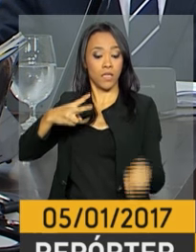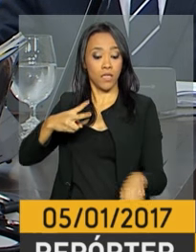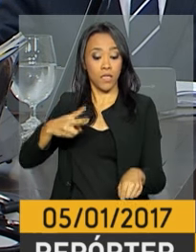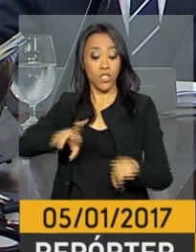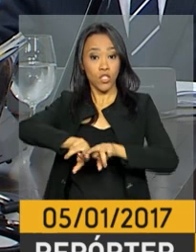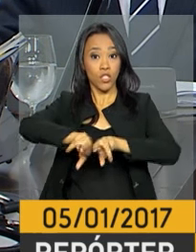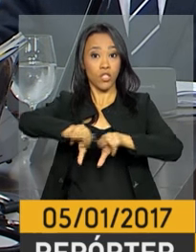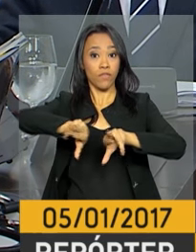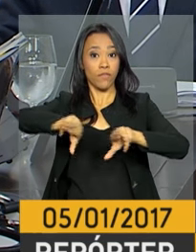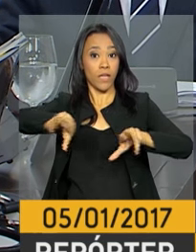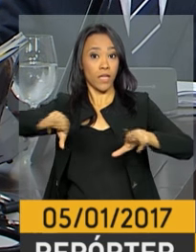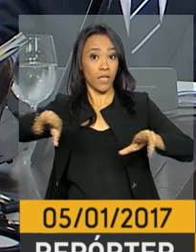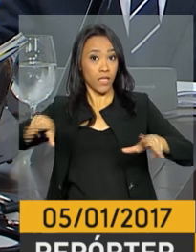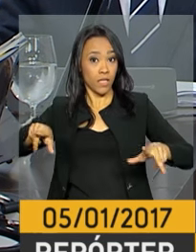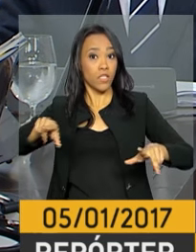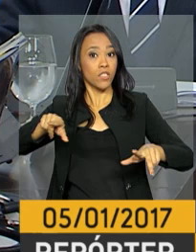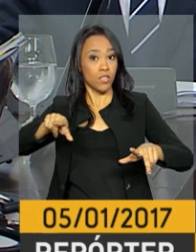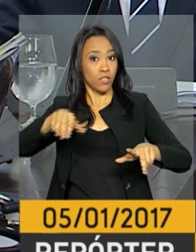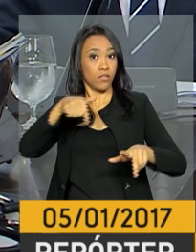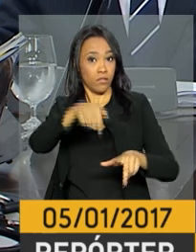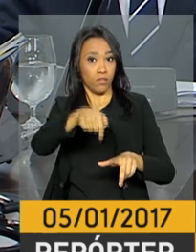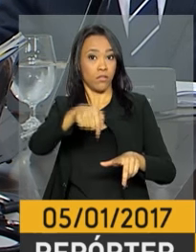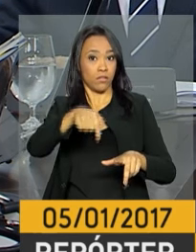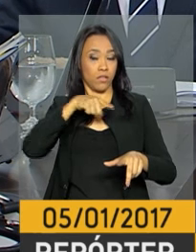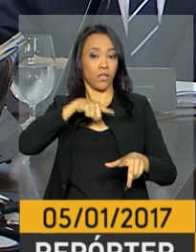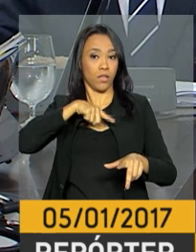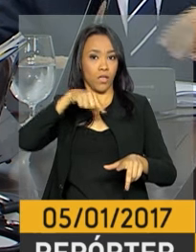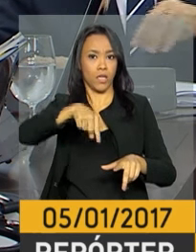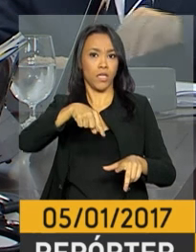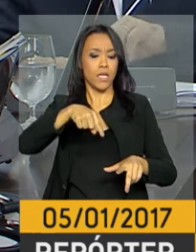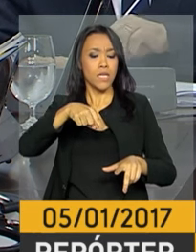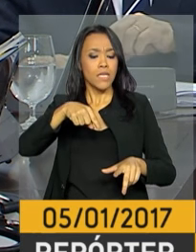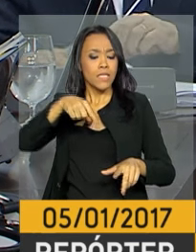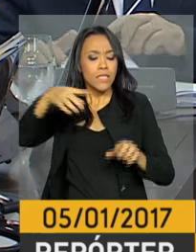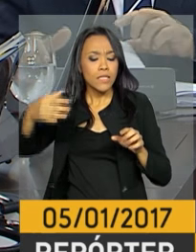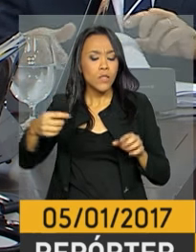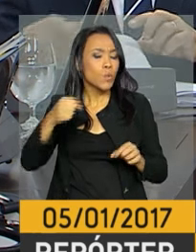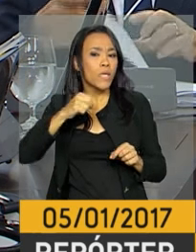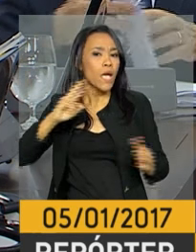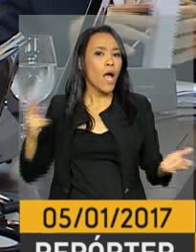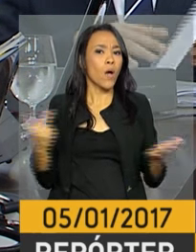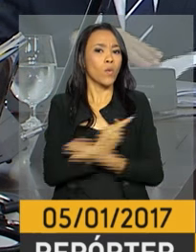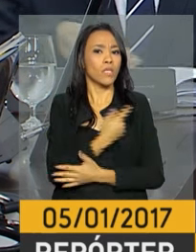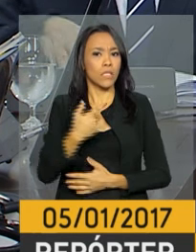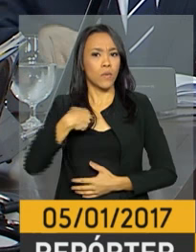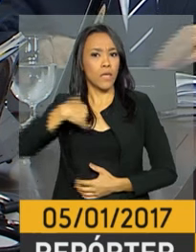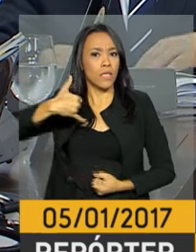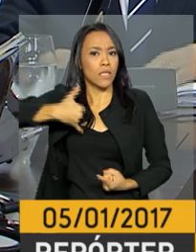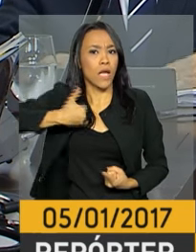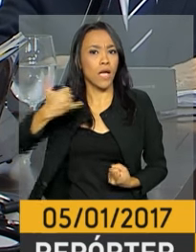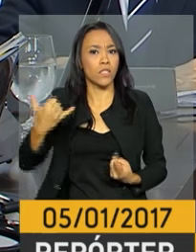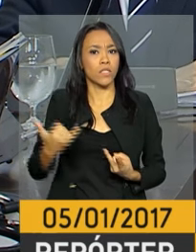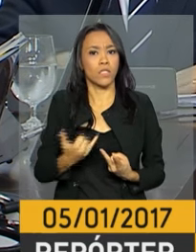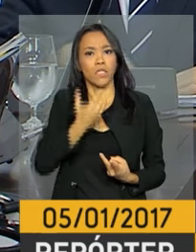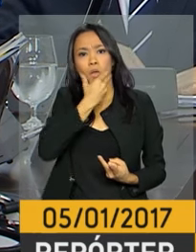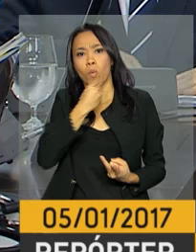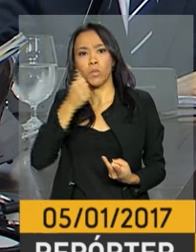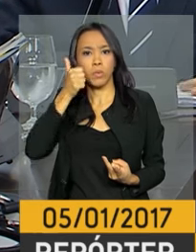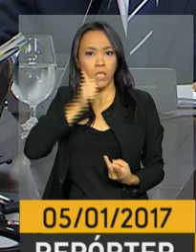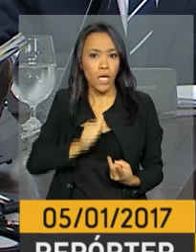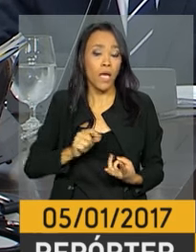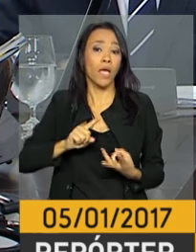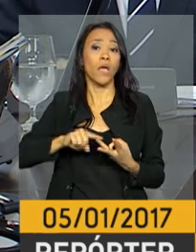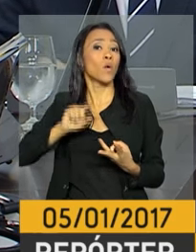distintos é expressão com o jornal é de acordo com a natureza do delito a idade eo sexo e nós sabemos